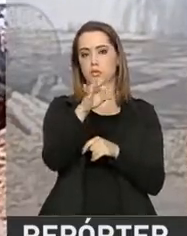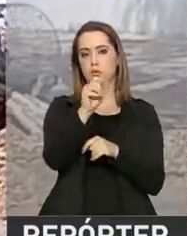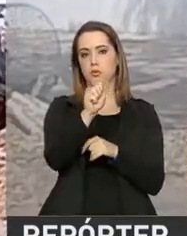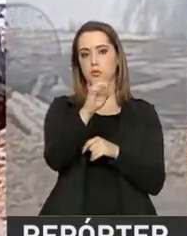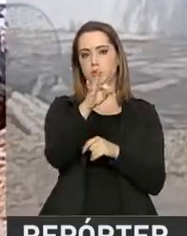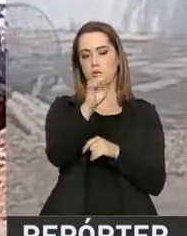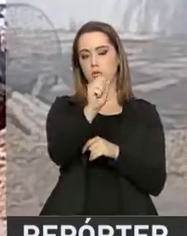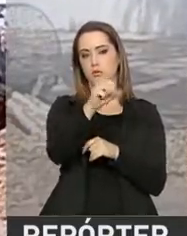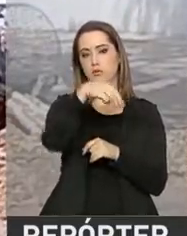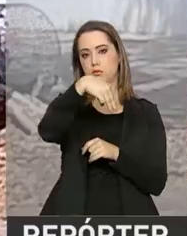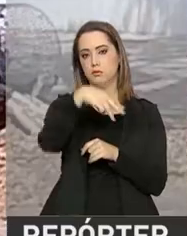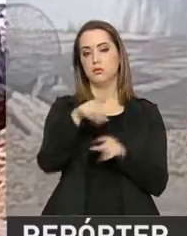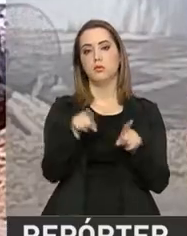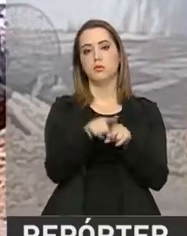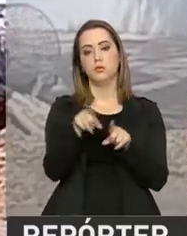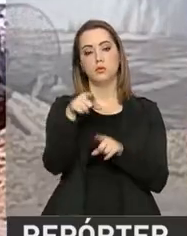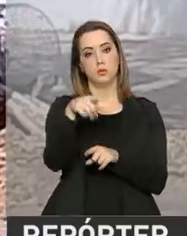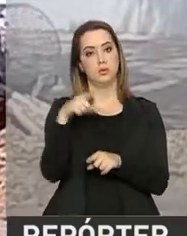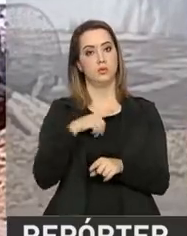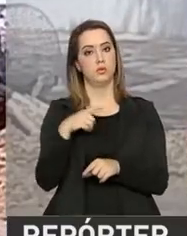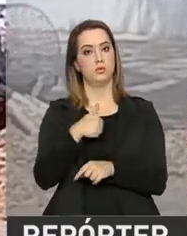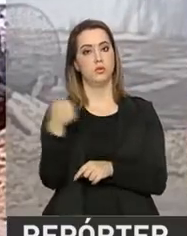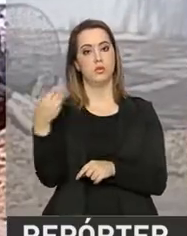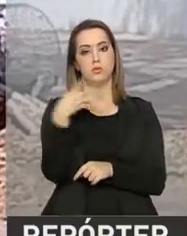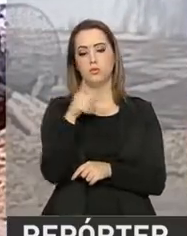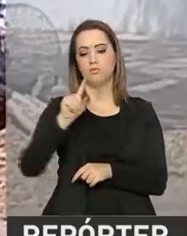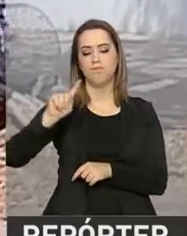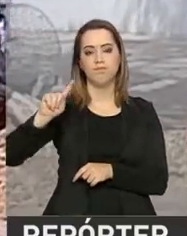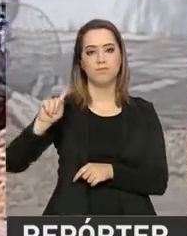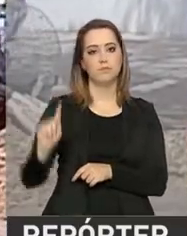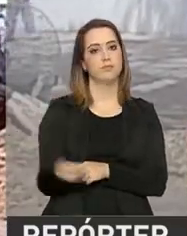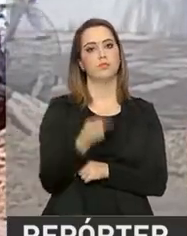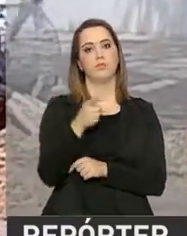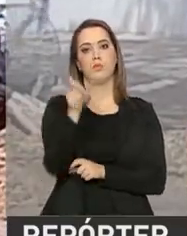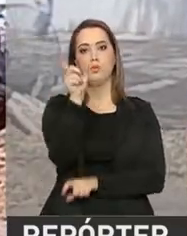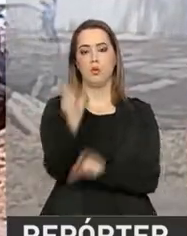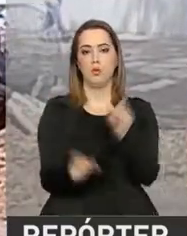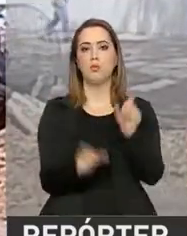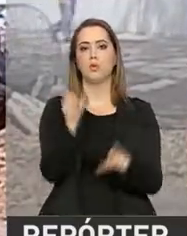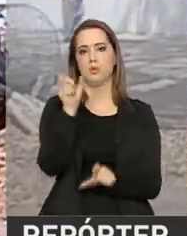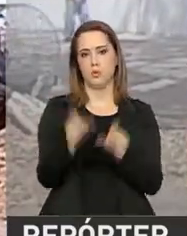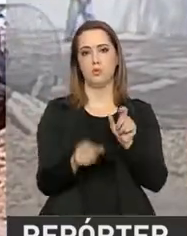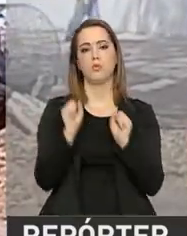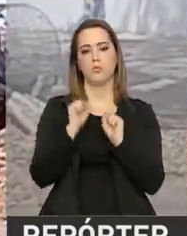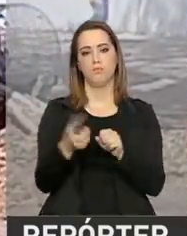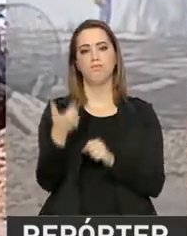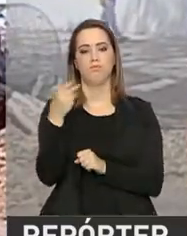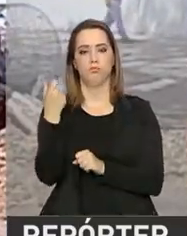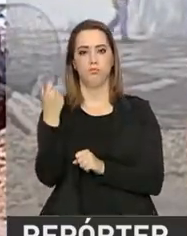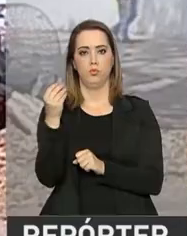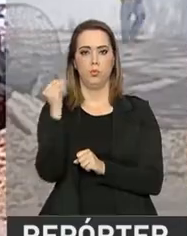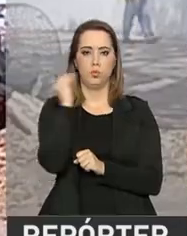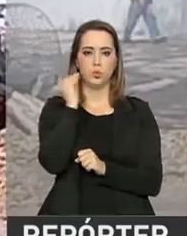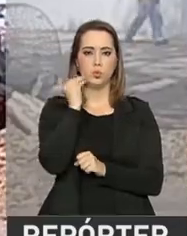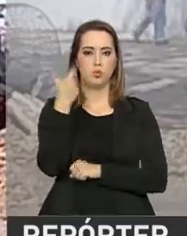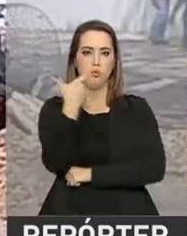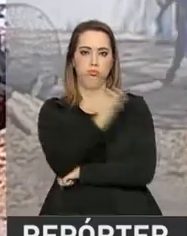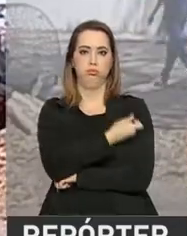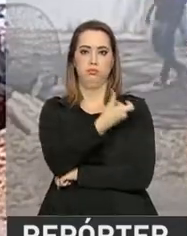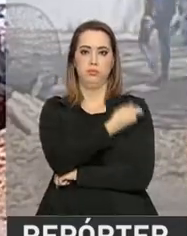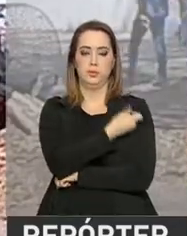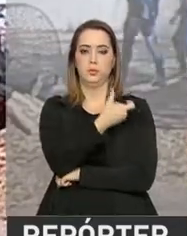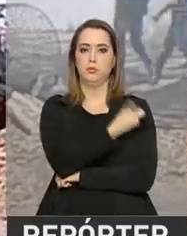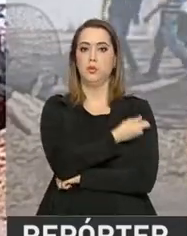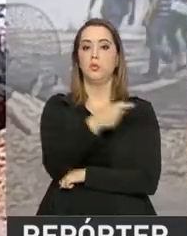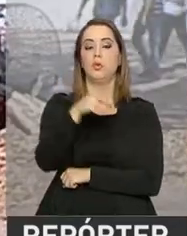mil voluntários em 14 cidades brasileiras. Nesta fase, os testes procuram comprovar a eficácia da vacina.